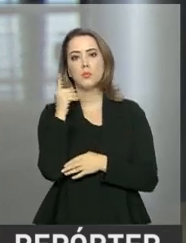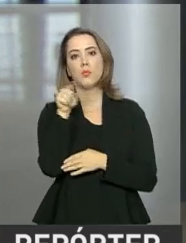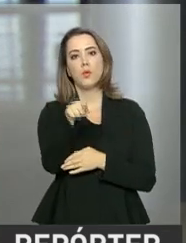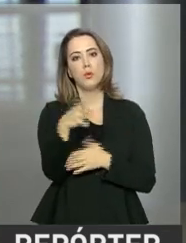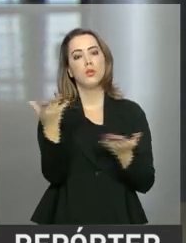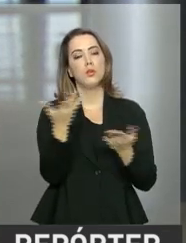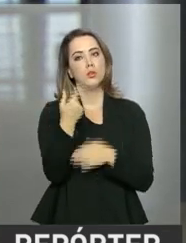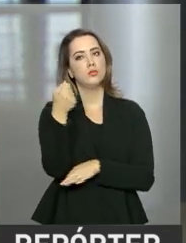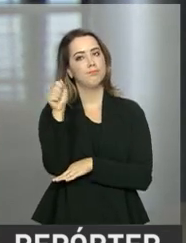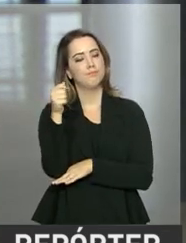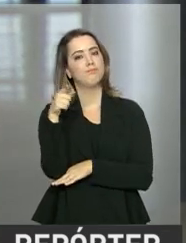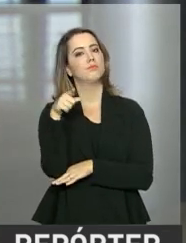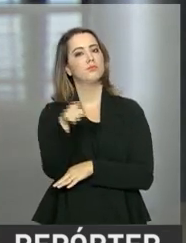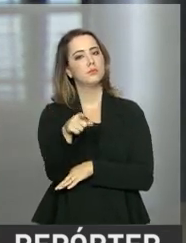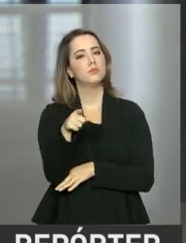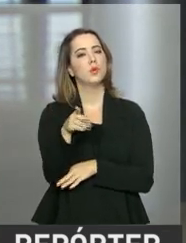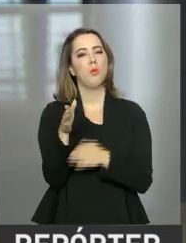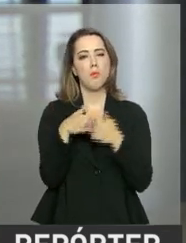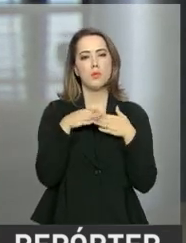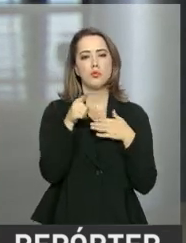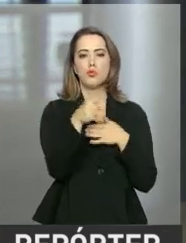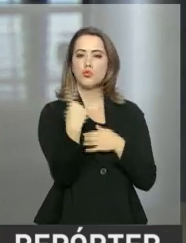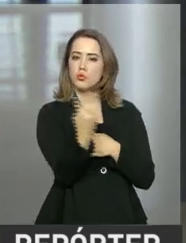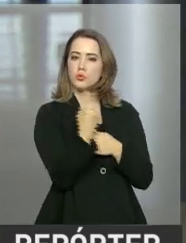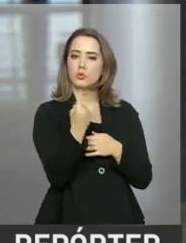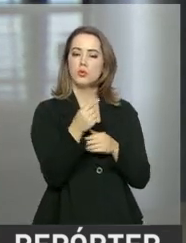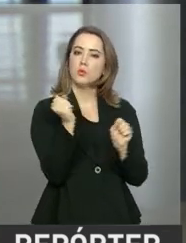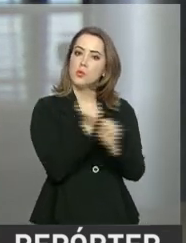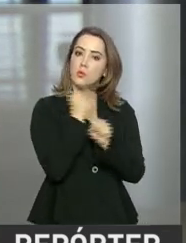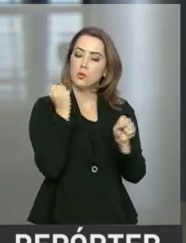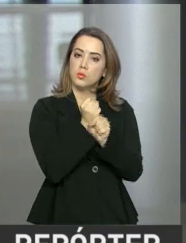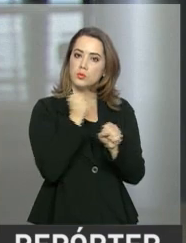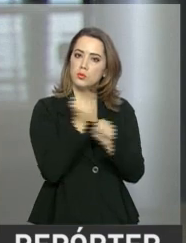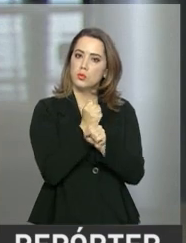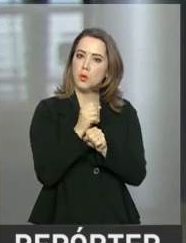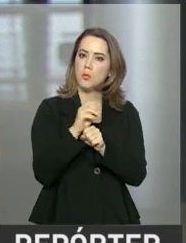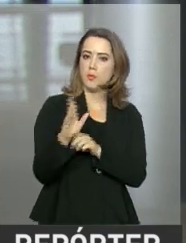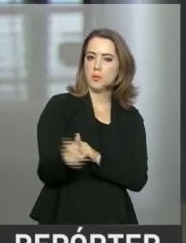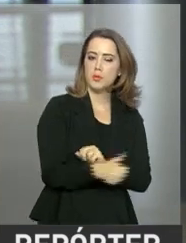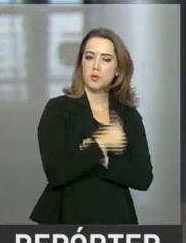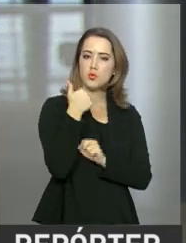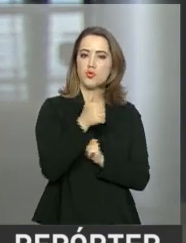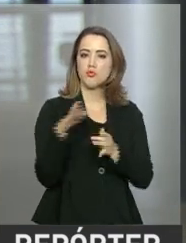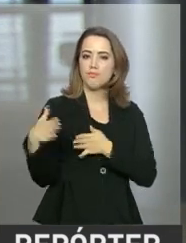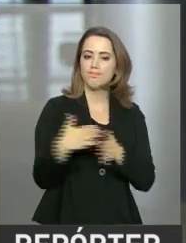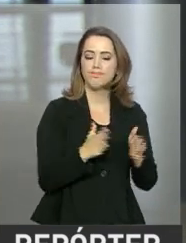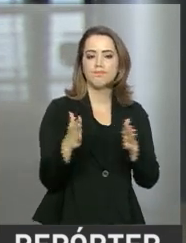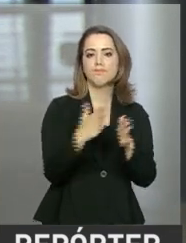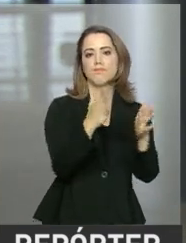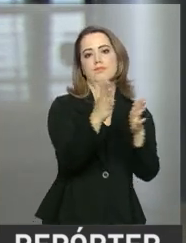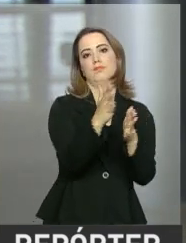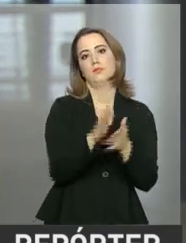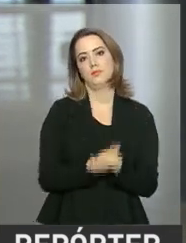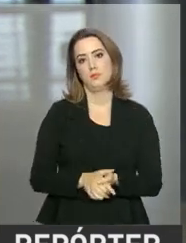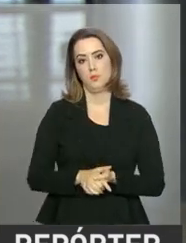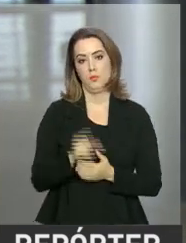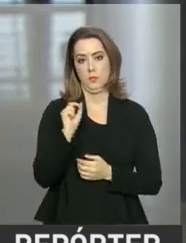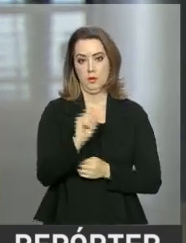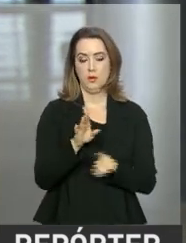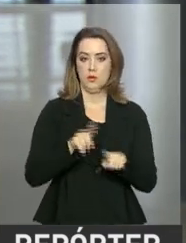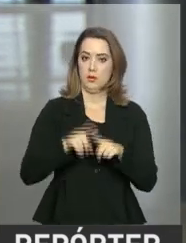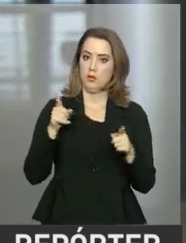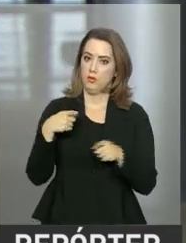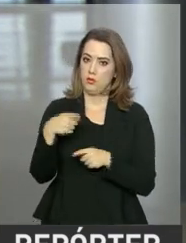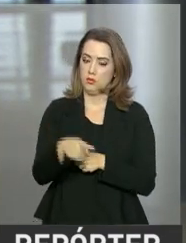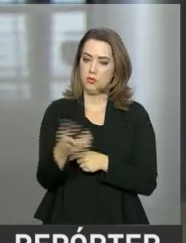bancada gaúcha, as reivindicações giram em torno de obras de infraestrutura no estado ligadas a rodovias.